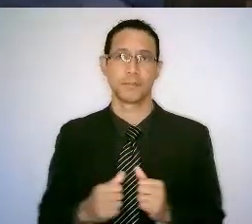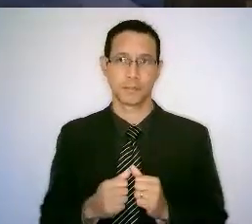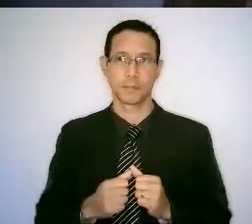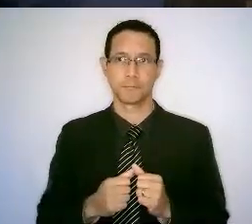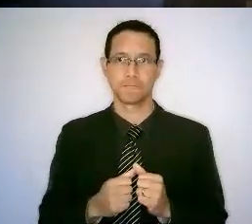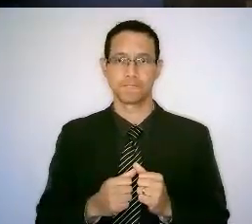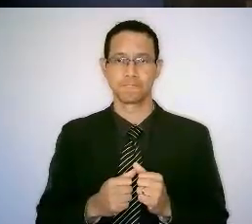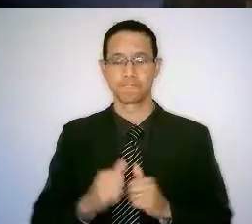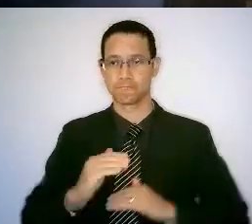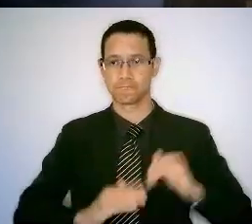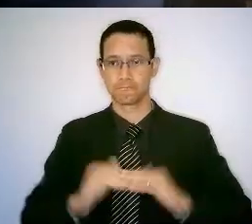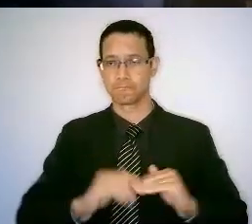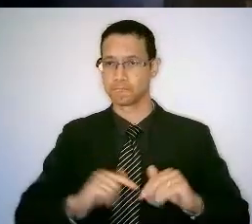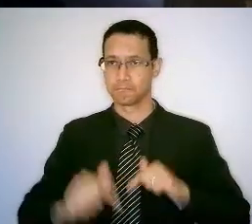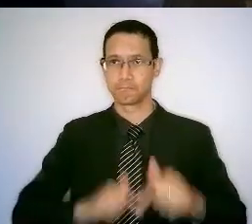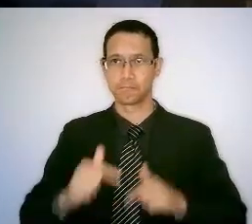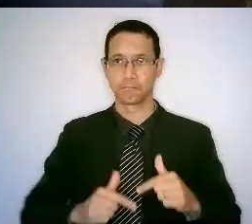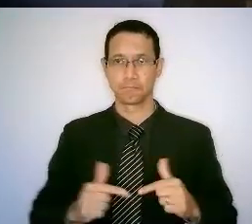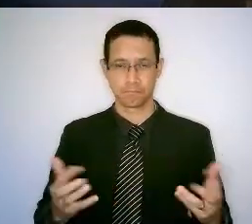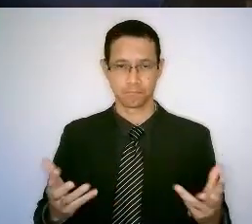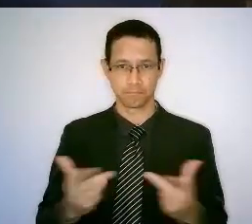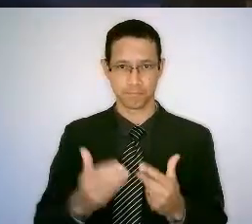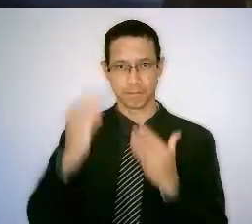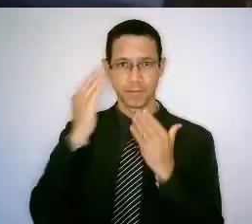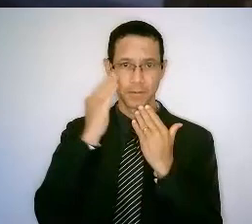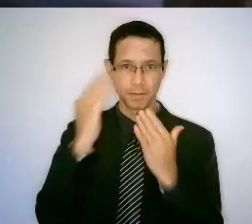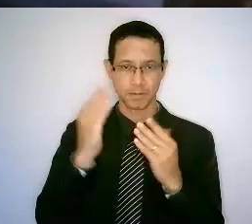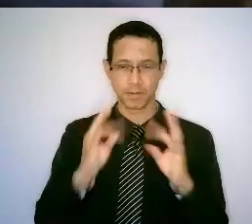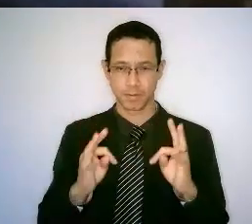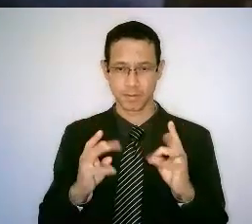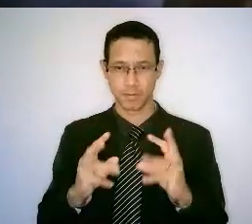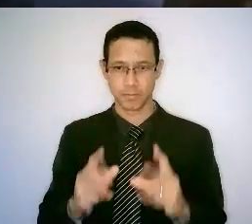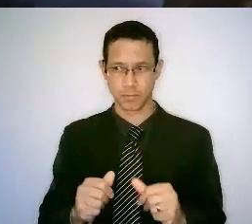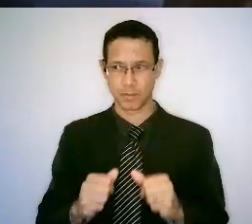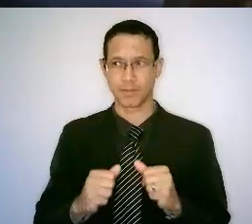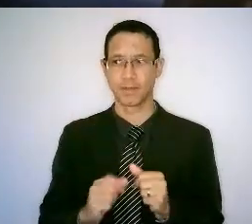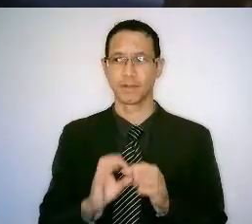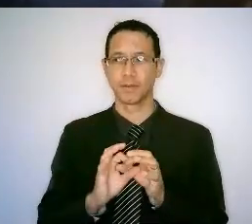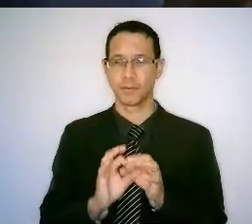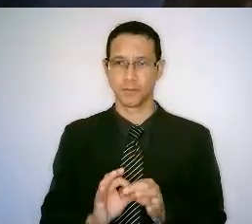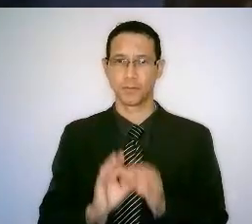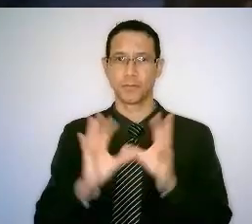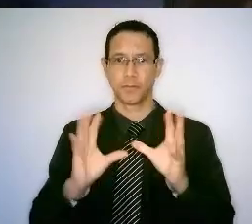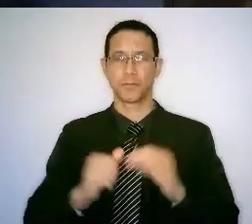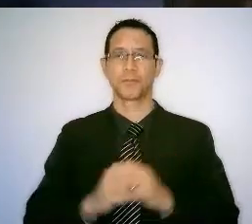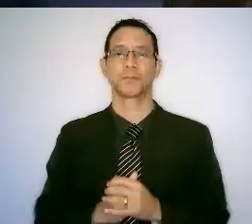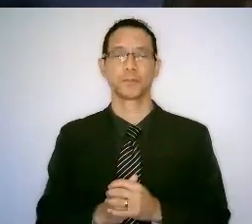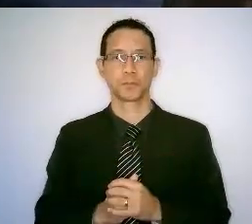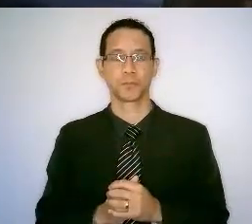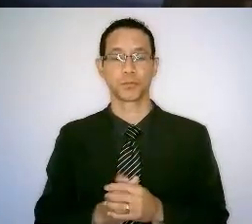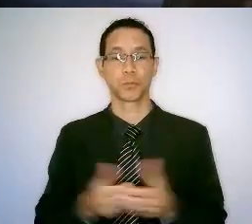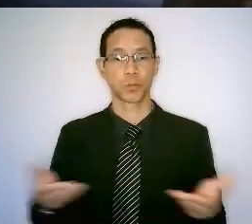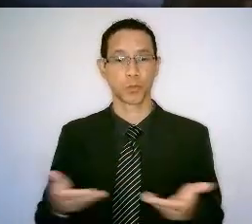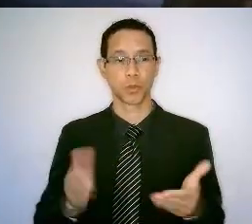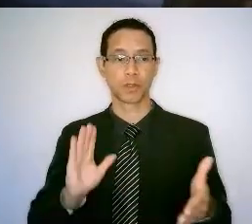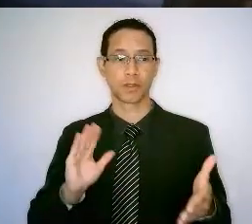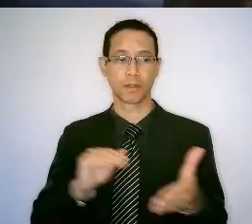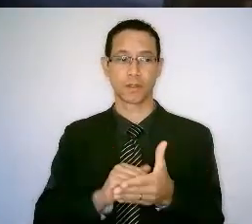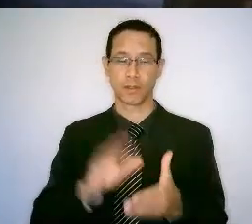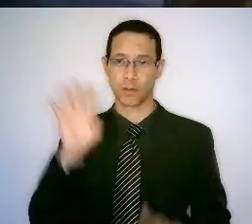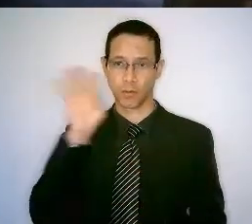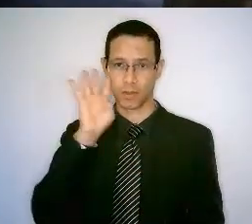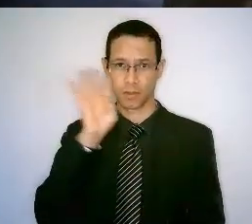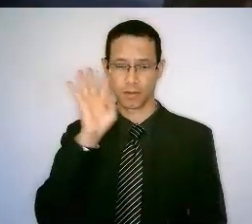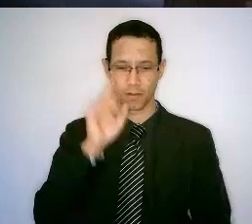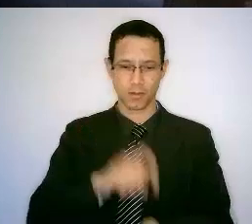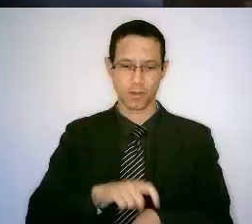função. Eu agradeço a todos, estamos à disposição de hoje até quarta-feira, às 5 horas,